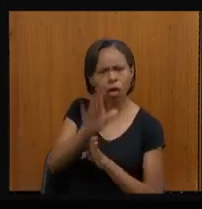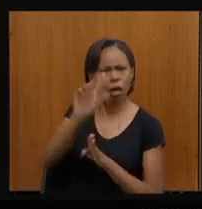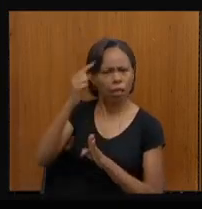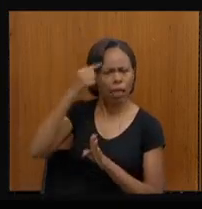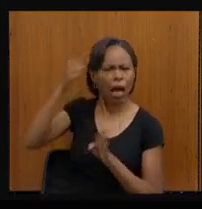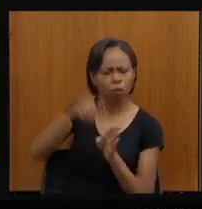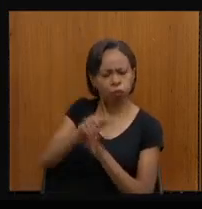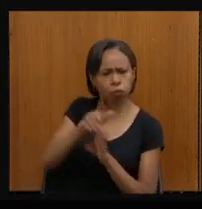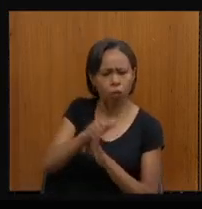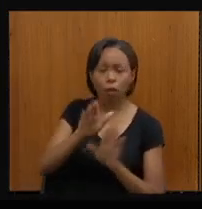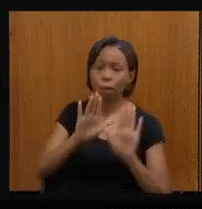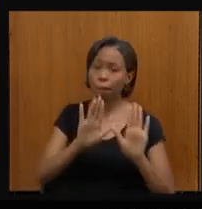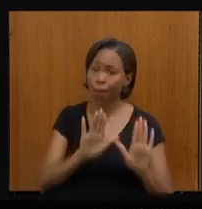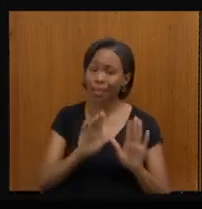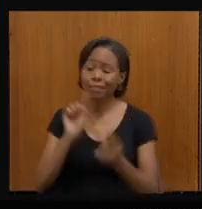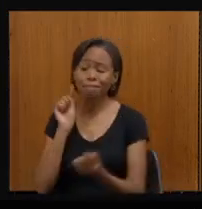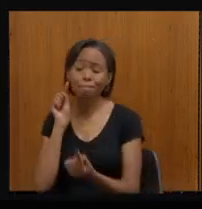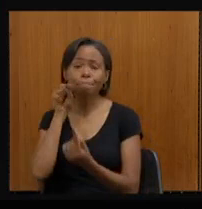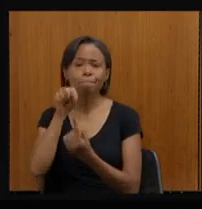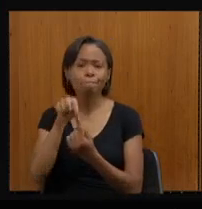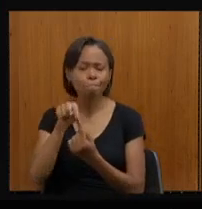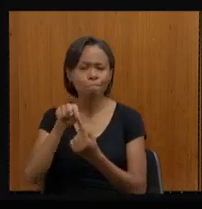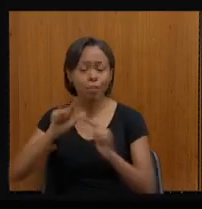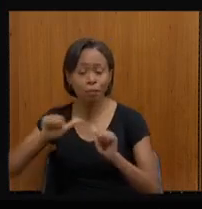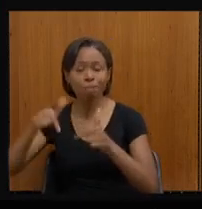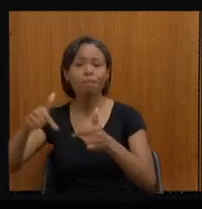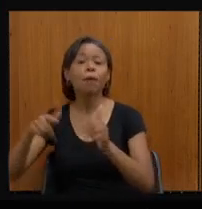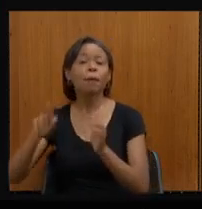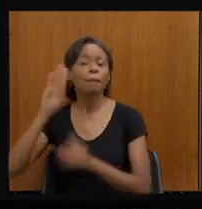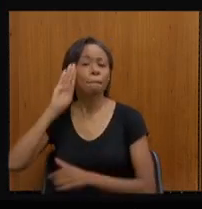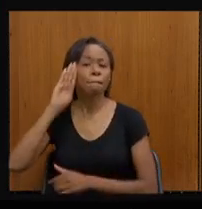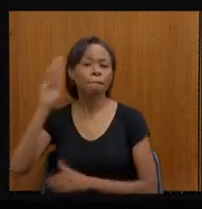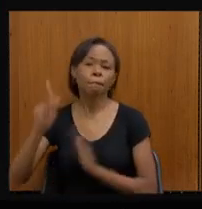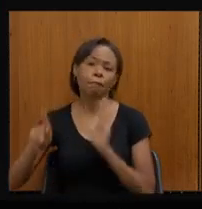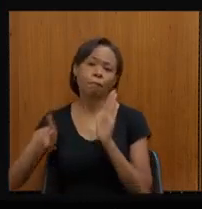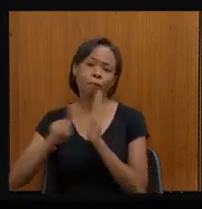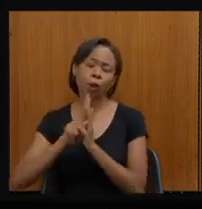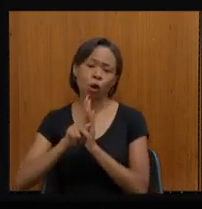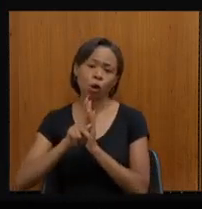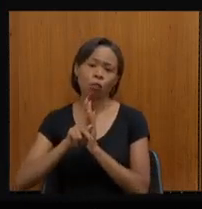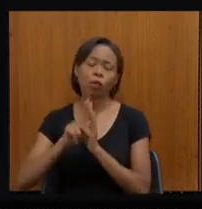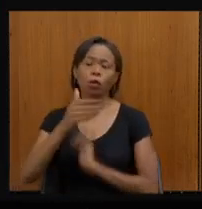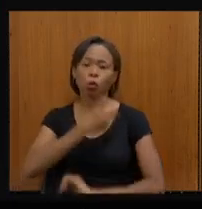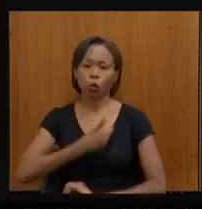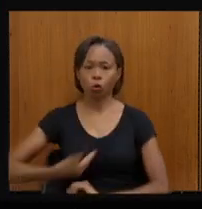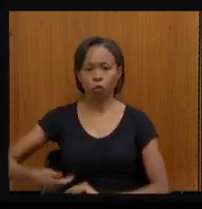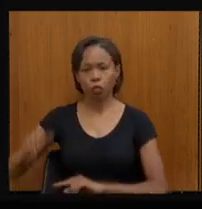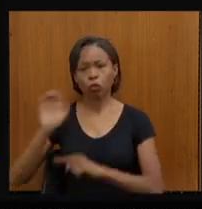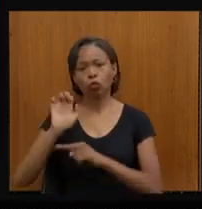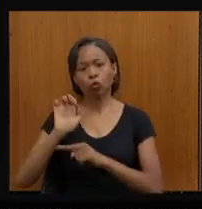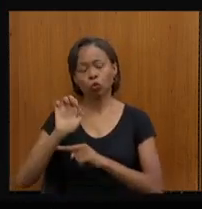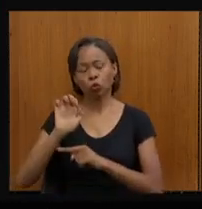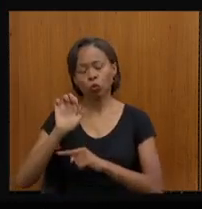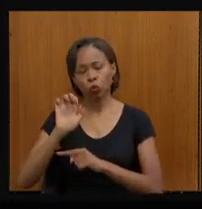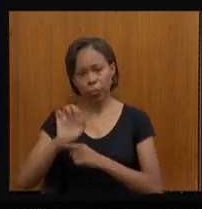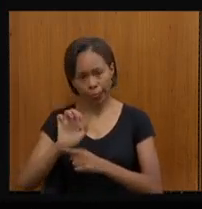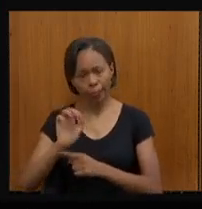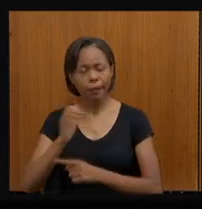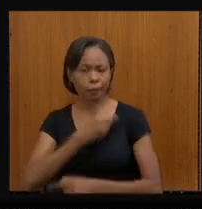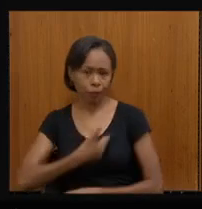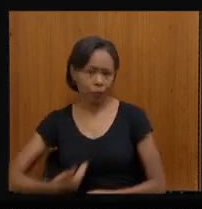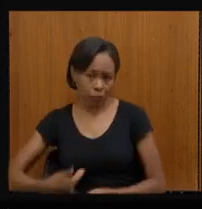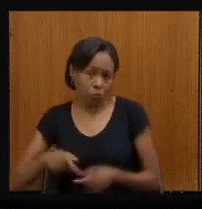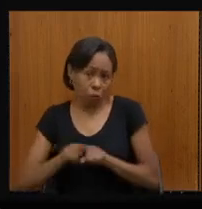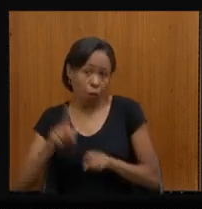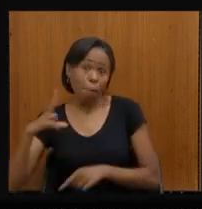as peças e as tentativas principais saindo do governo estadual e do setor privado Então a gente vai